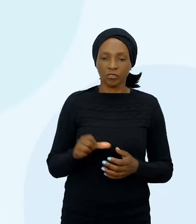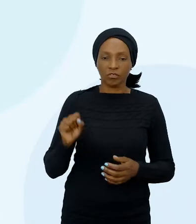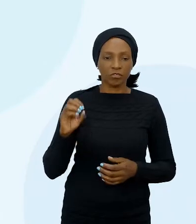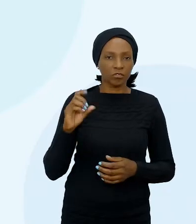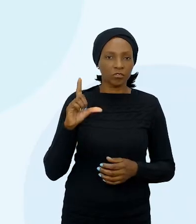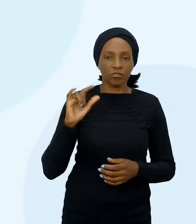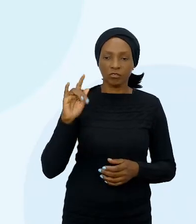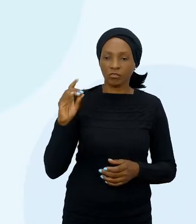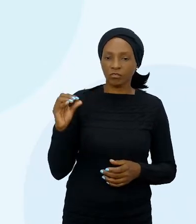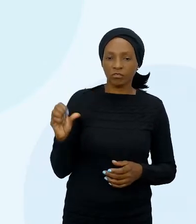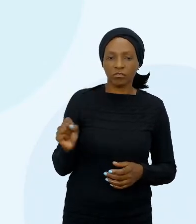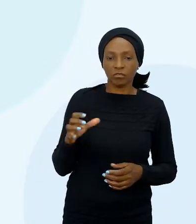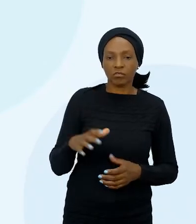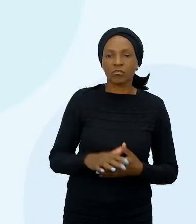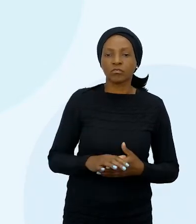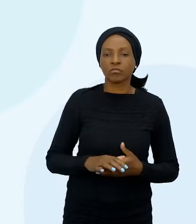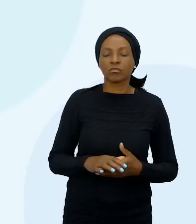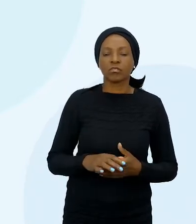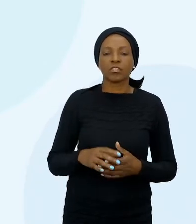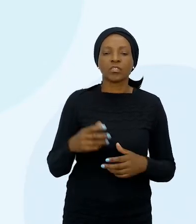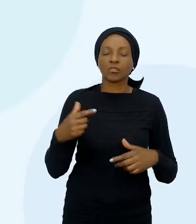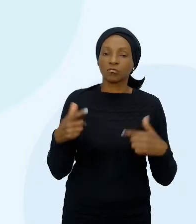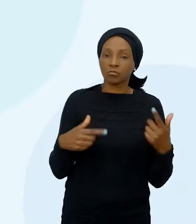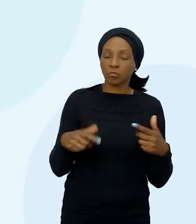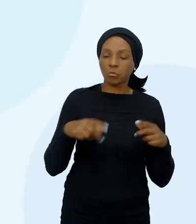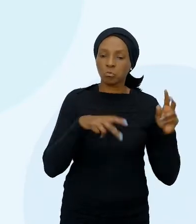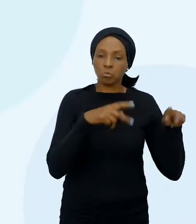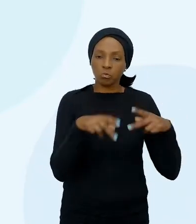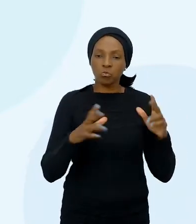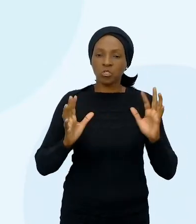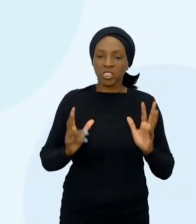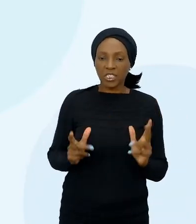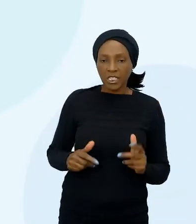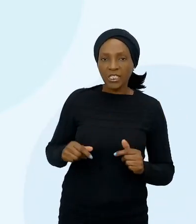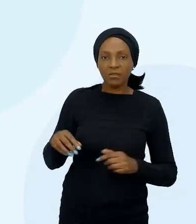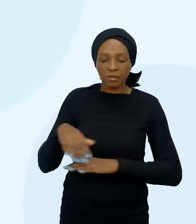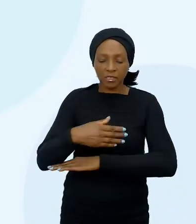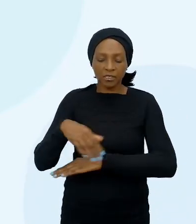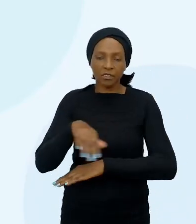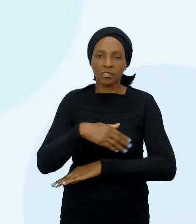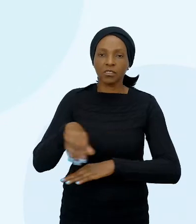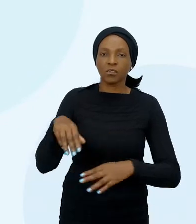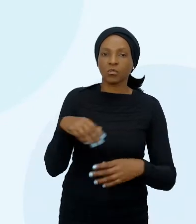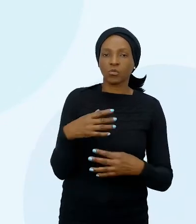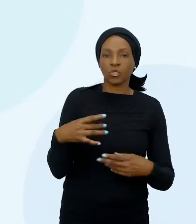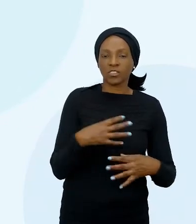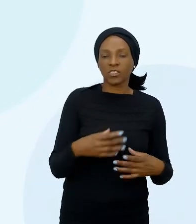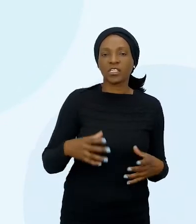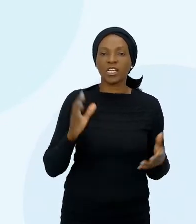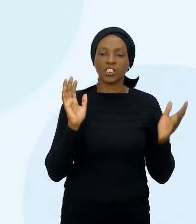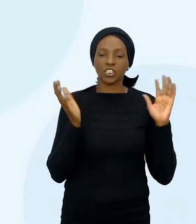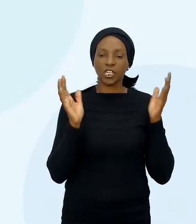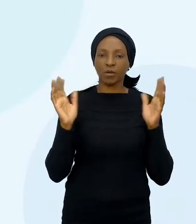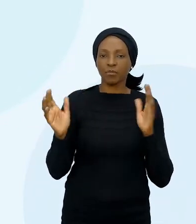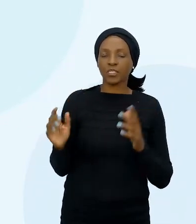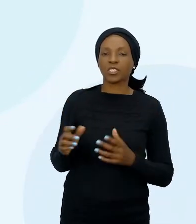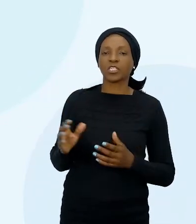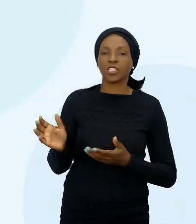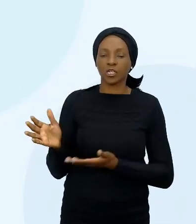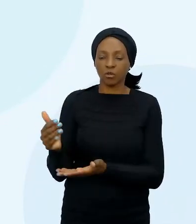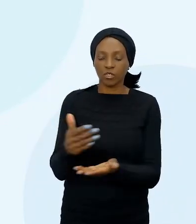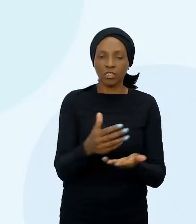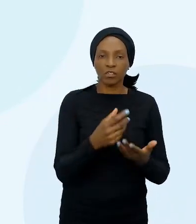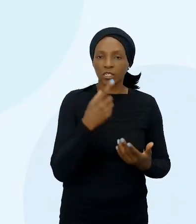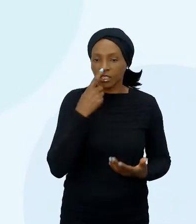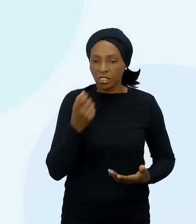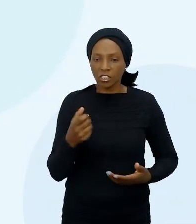no serviço público de limpeza urbana, né? Nos coletores, nos caminhões de coleta, na varrição de